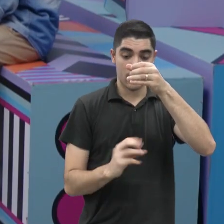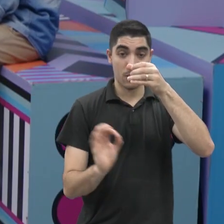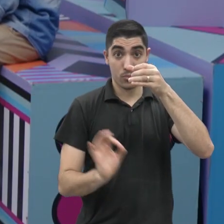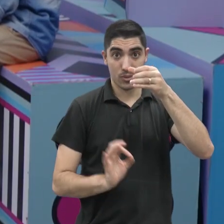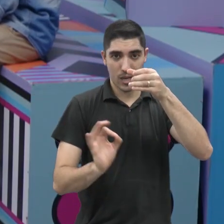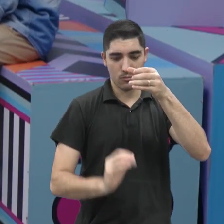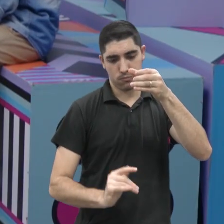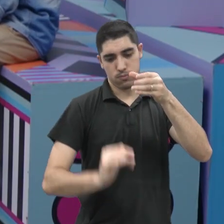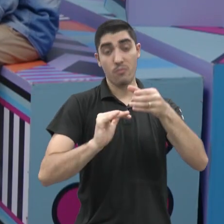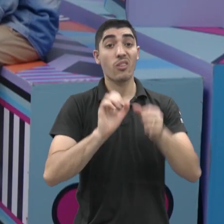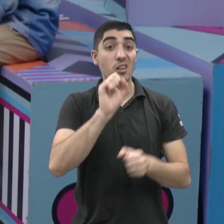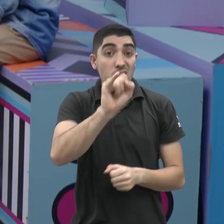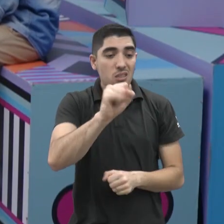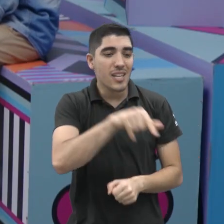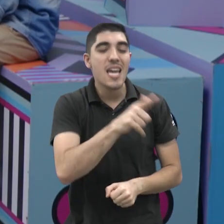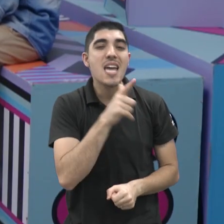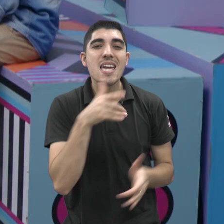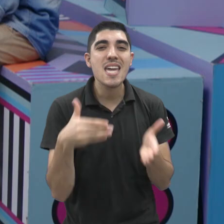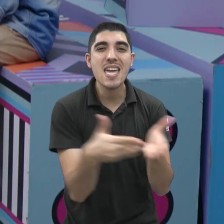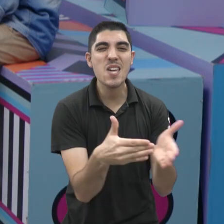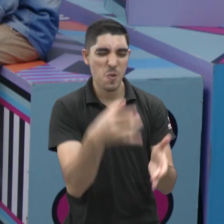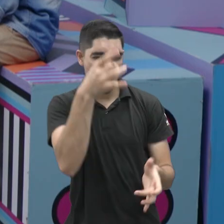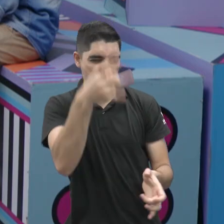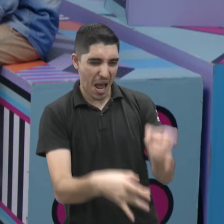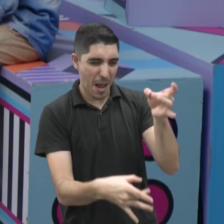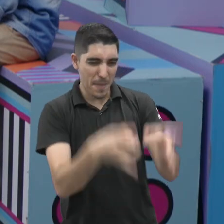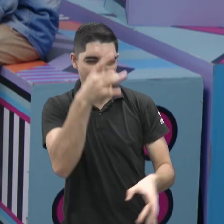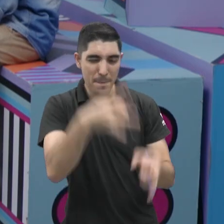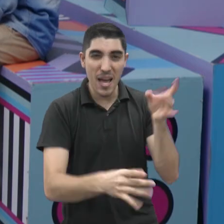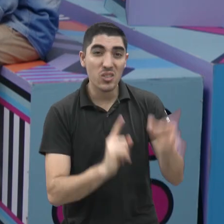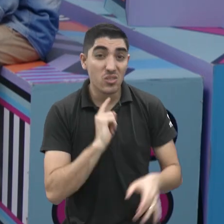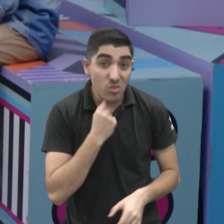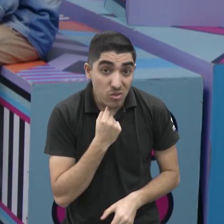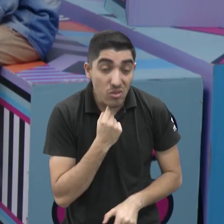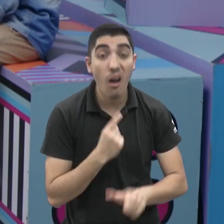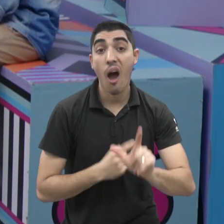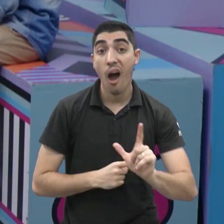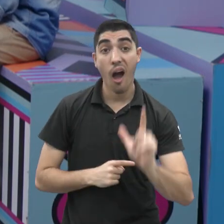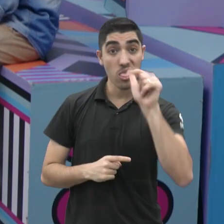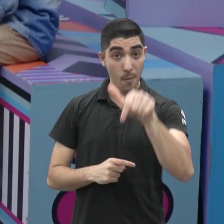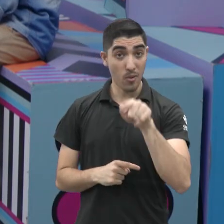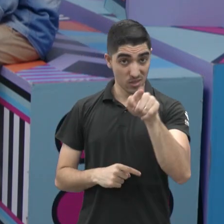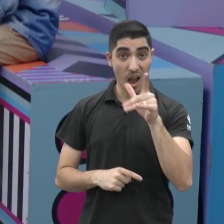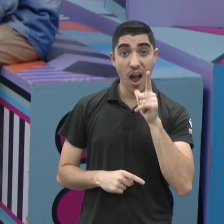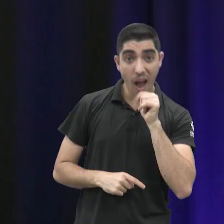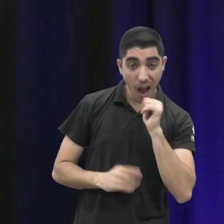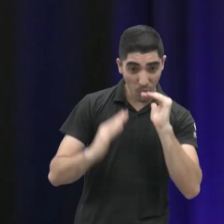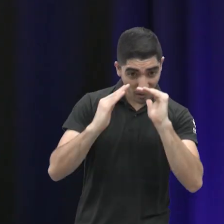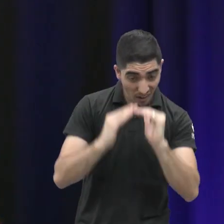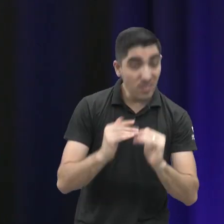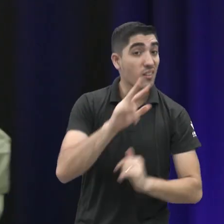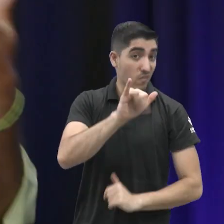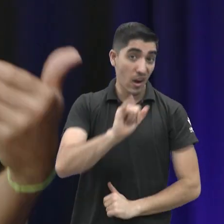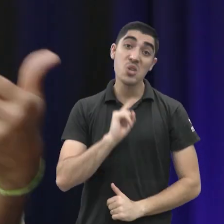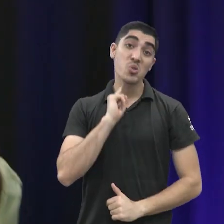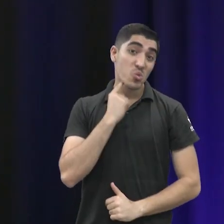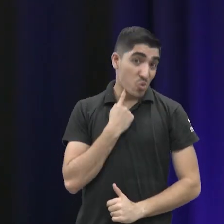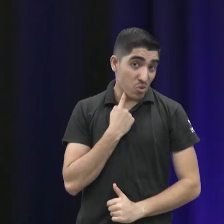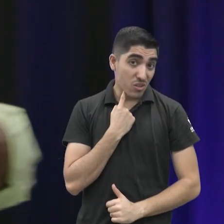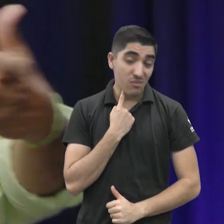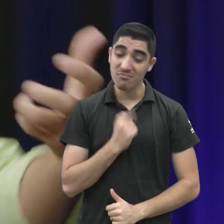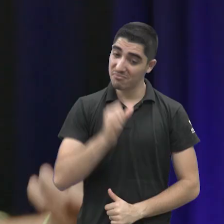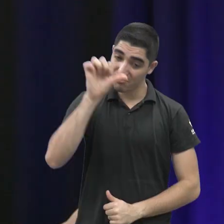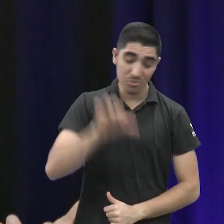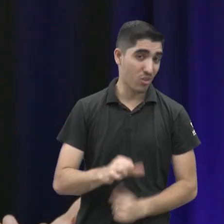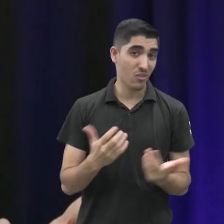para a cidade. Então, se o Rio Paraíba, se a gente polui o rio, a gente vai ter, consequentemente, uma água, depois que a gente